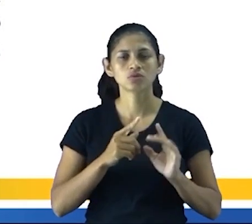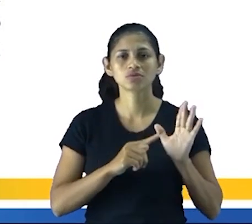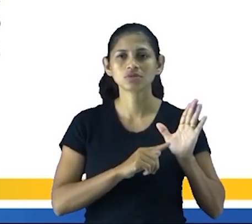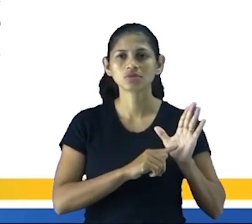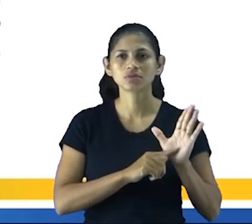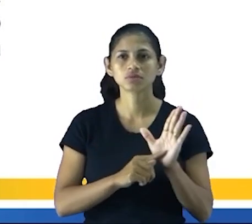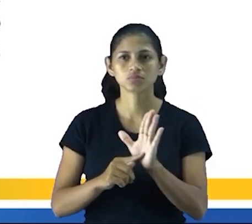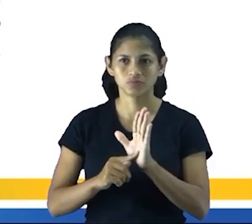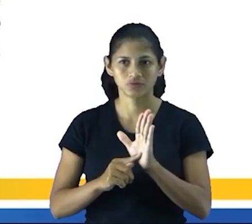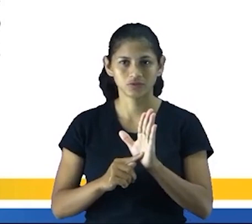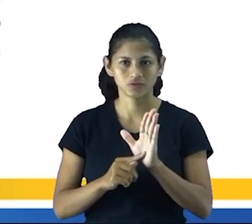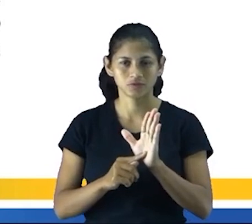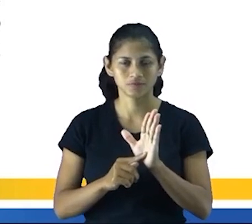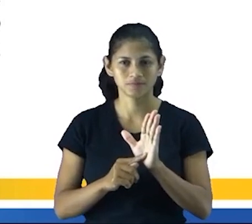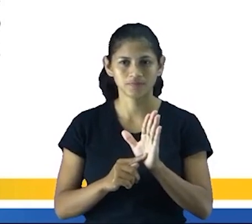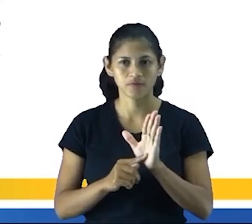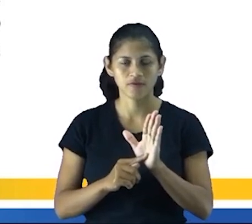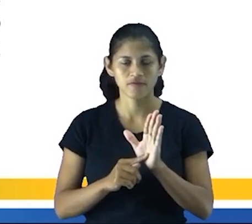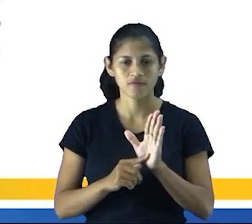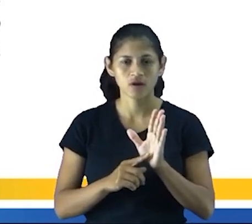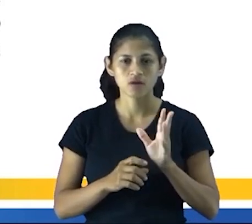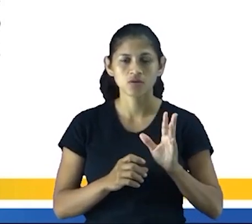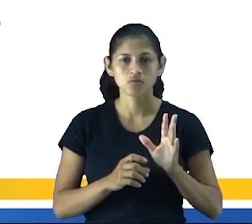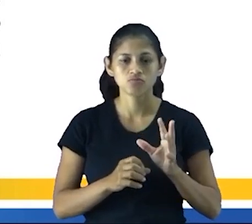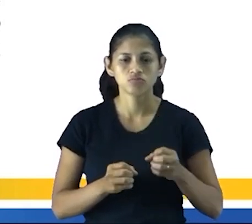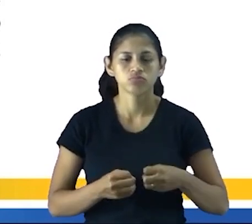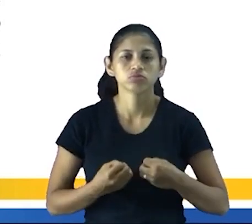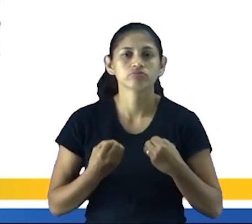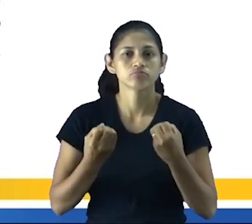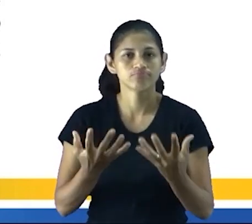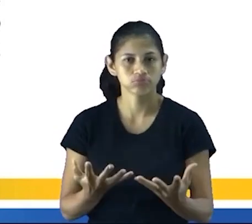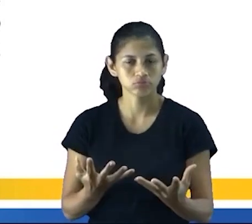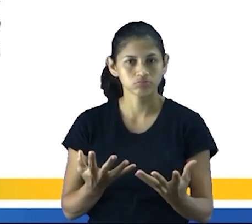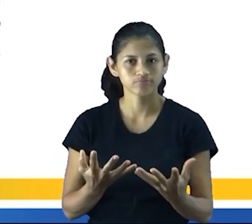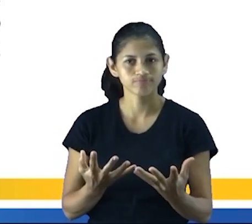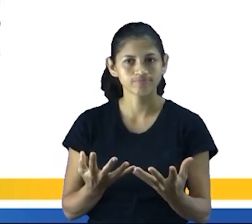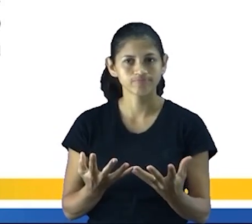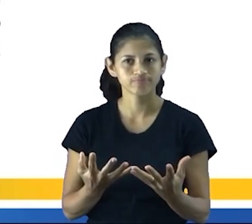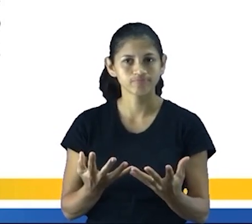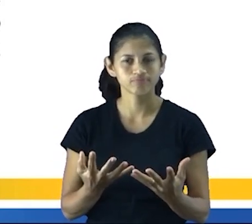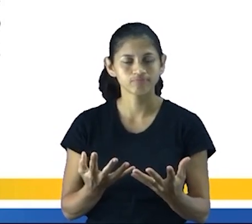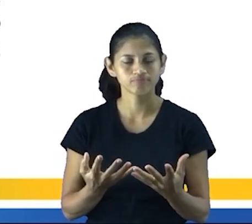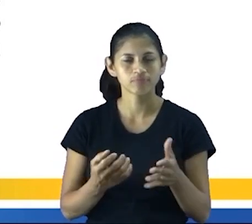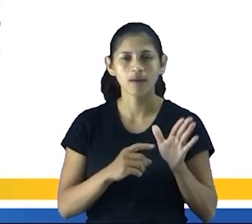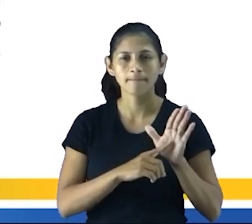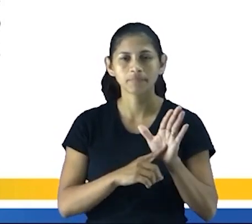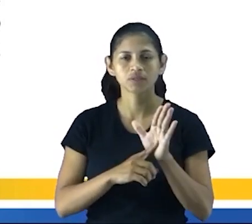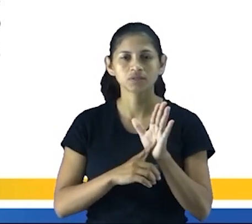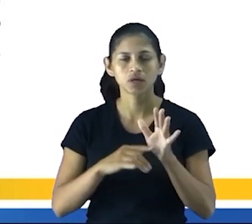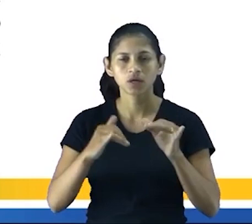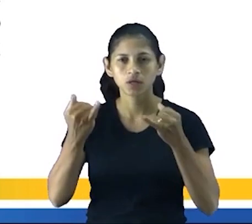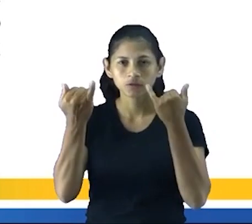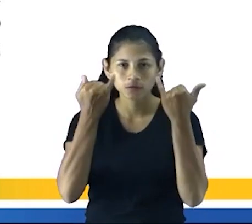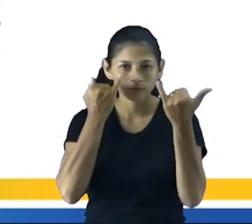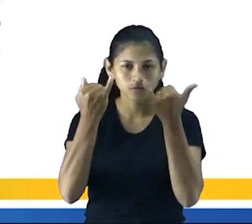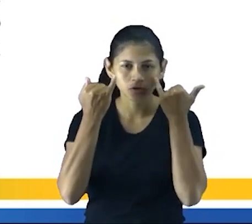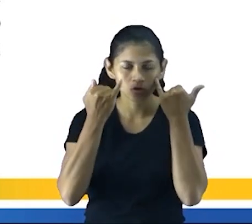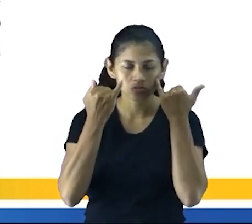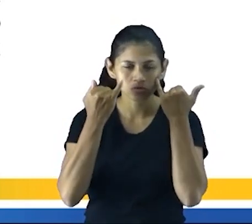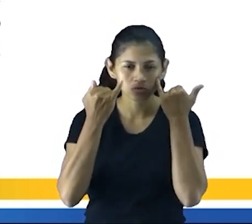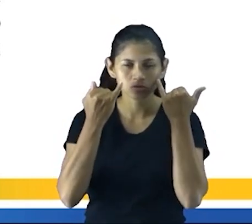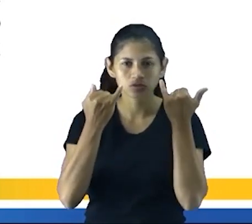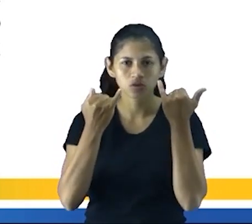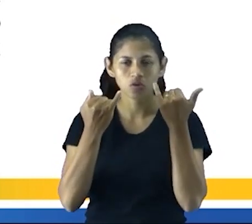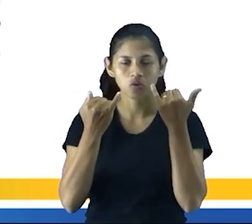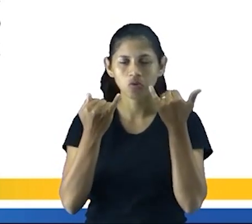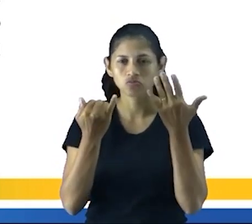que vai fazer o quê? Vai expor, né? Vem da exposição. É um tipo textual que apresenta informações sobre determinado assunto, diferente